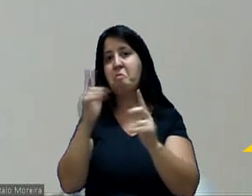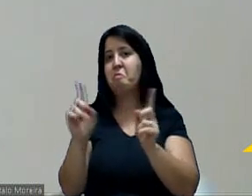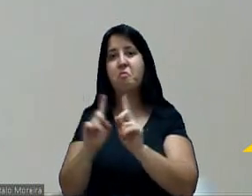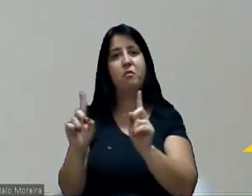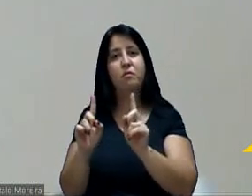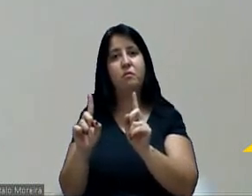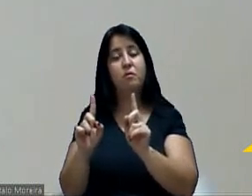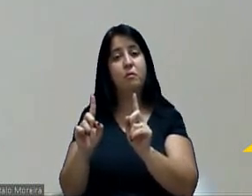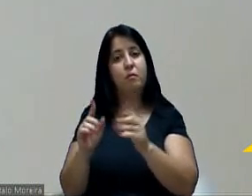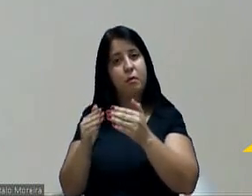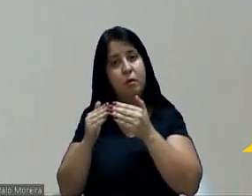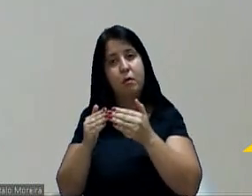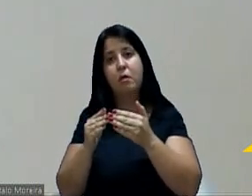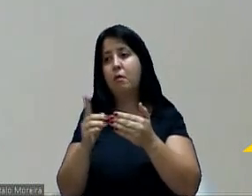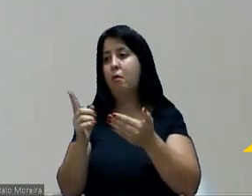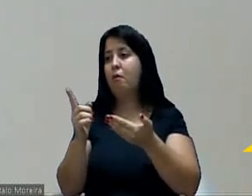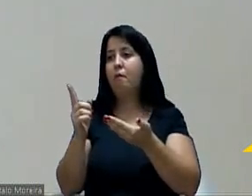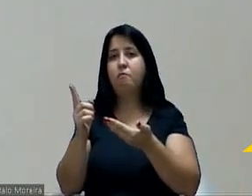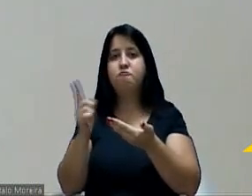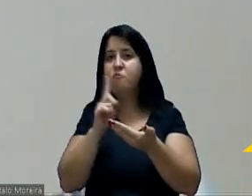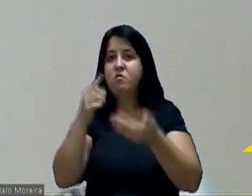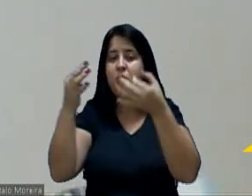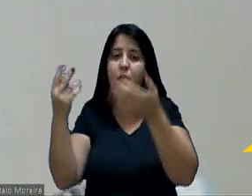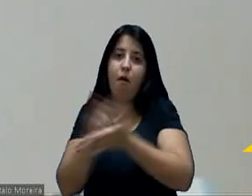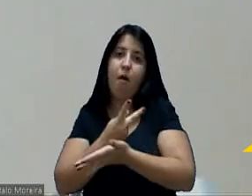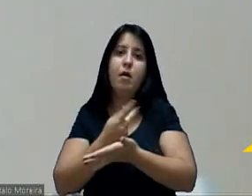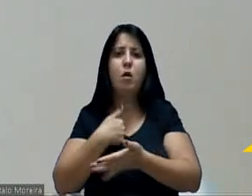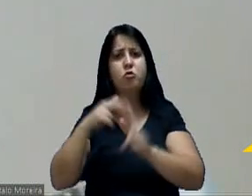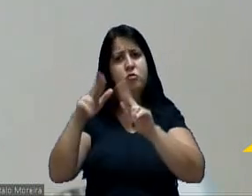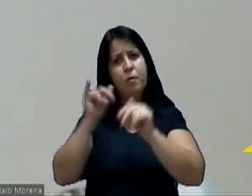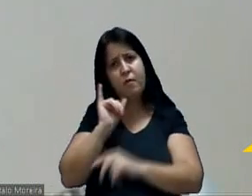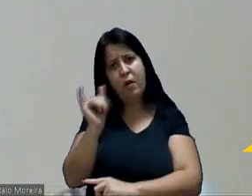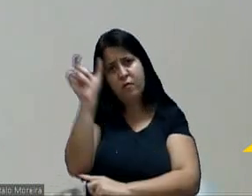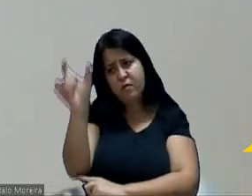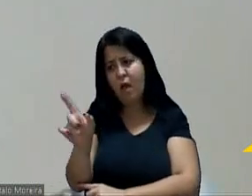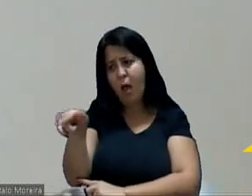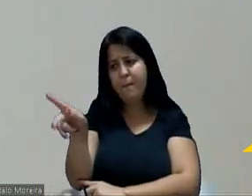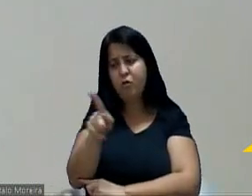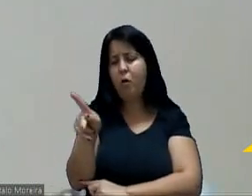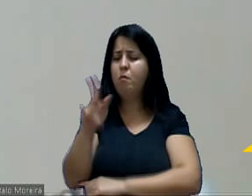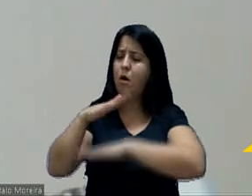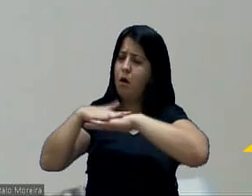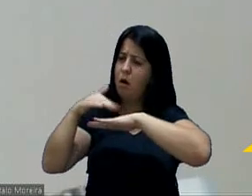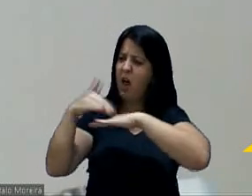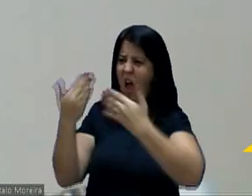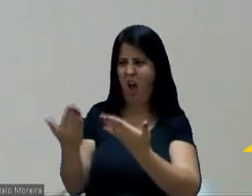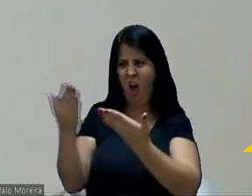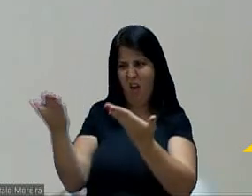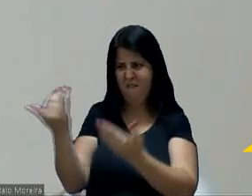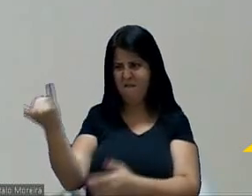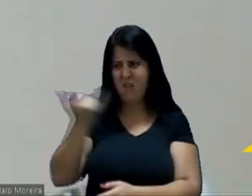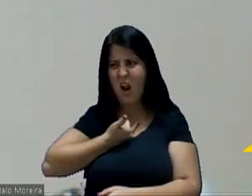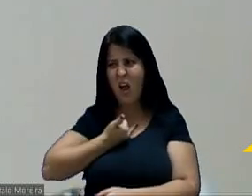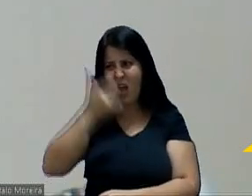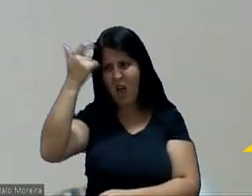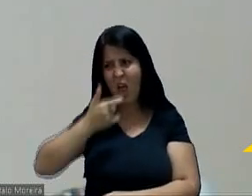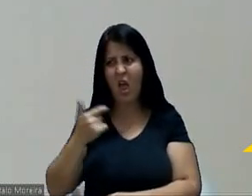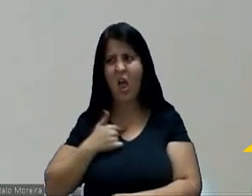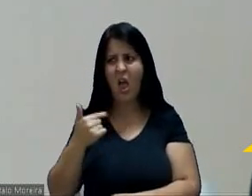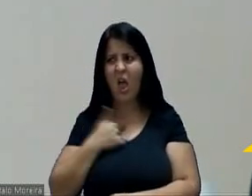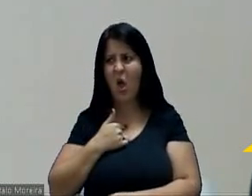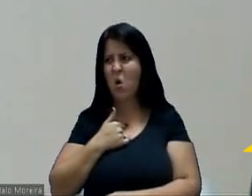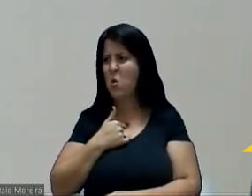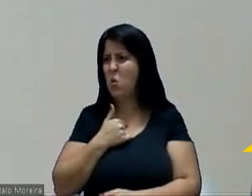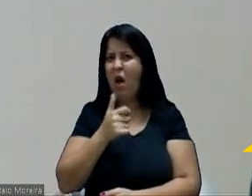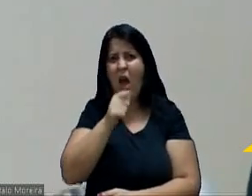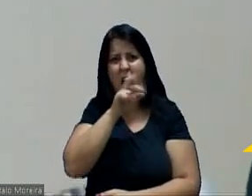não seja injusto, vereador João Donizete, porque eu sempre chamo o senhor de professor com o maior carinho do mundo. Agora, o senhor falar que eu sou